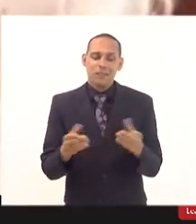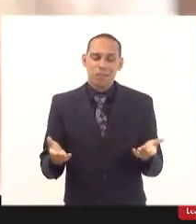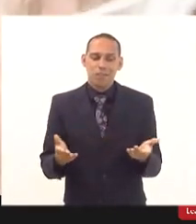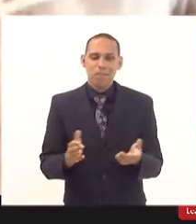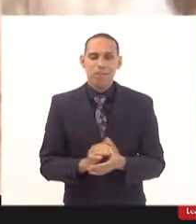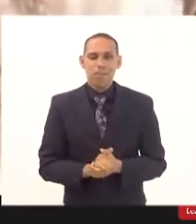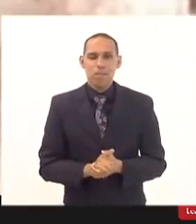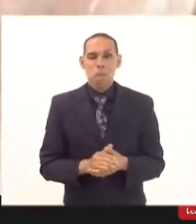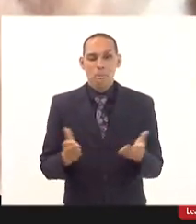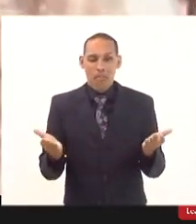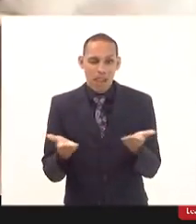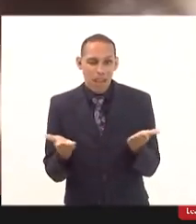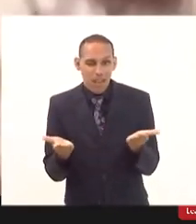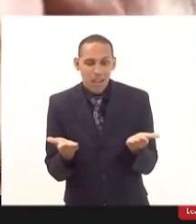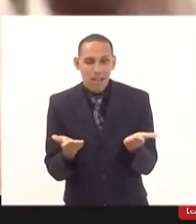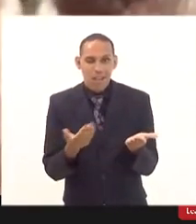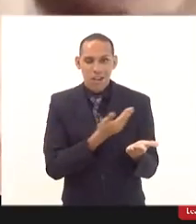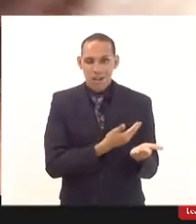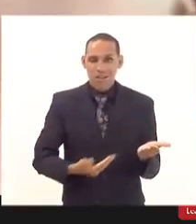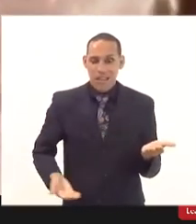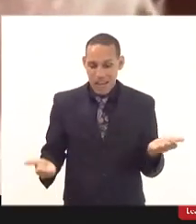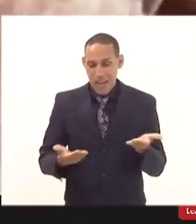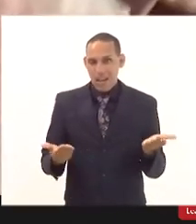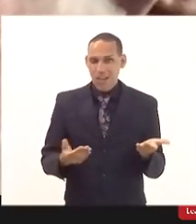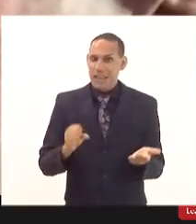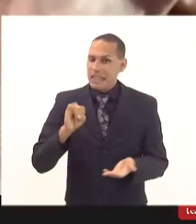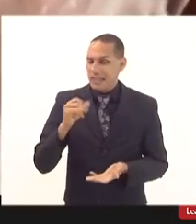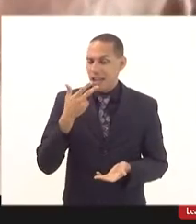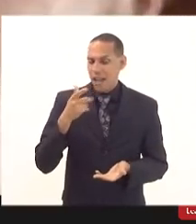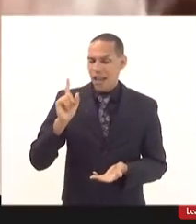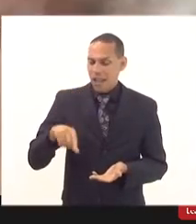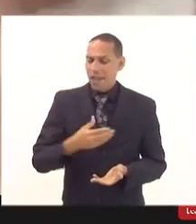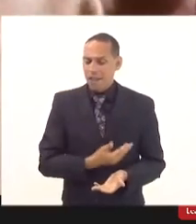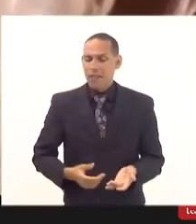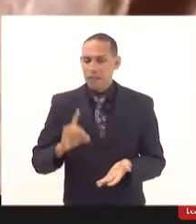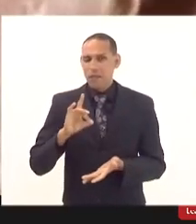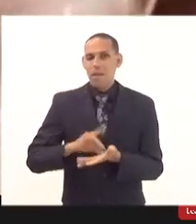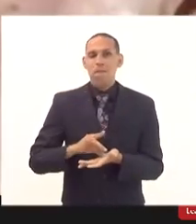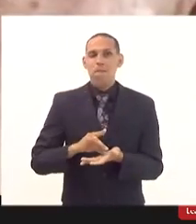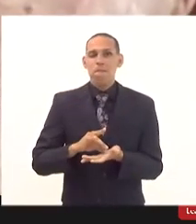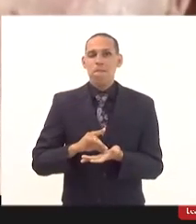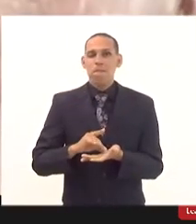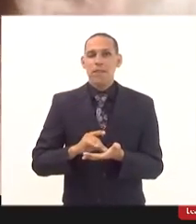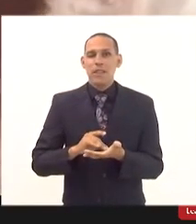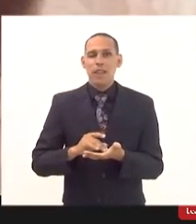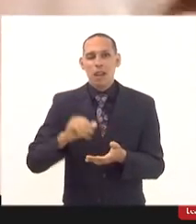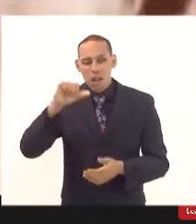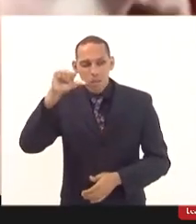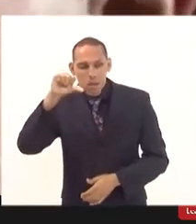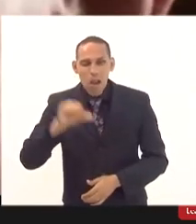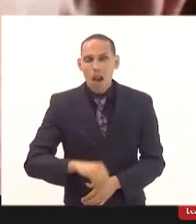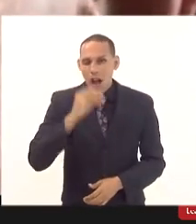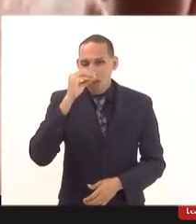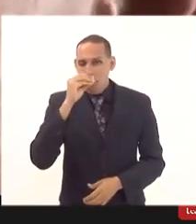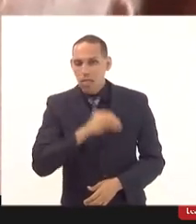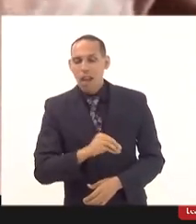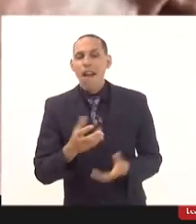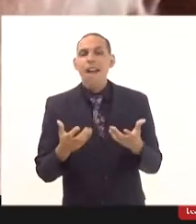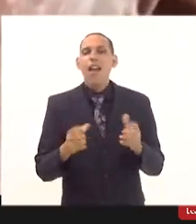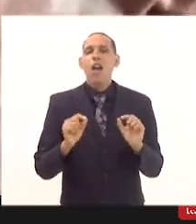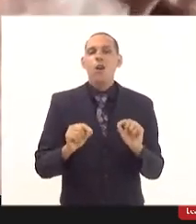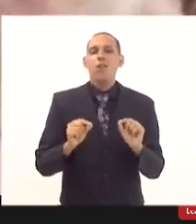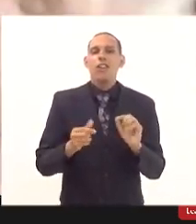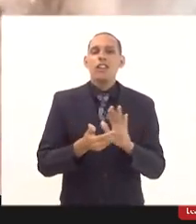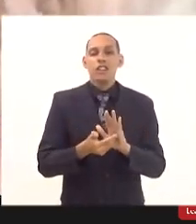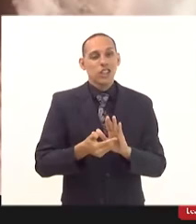tudo e agora no atual governo se é que se pode chamar de governo para fechar a tampa do descaso querem dar o tiro de Misericórdia